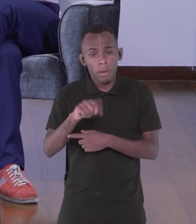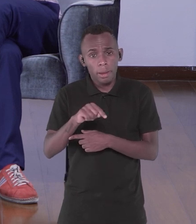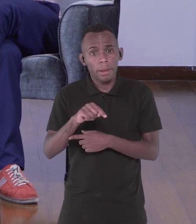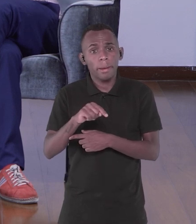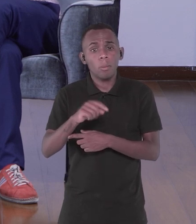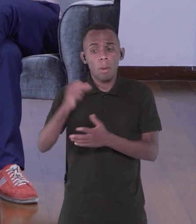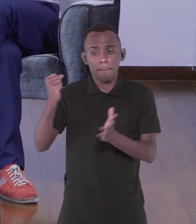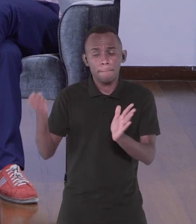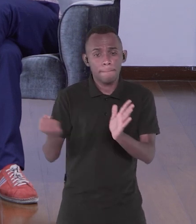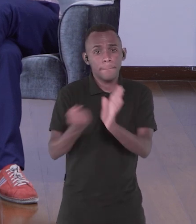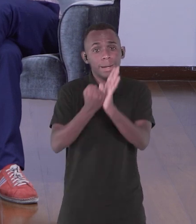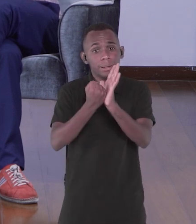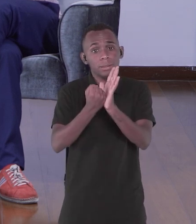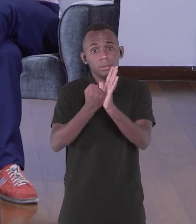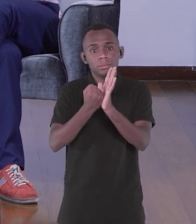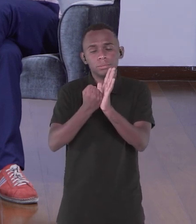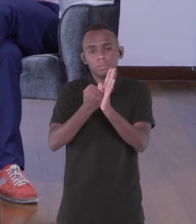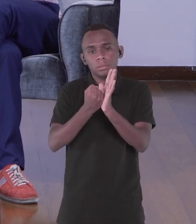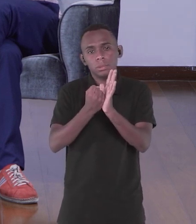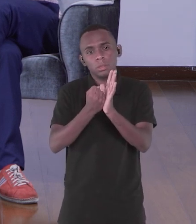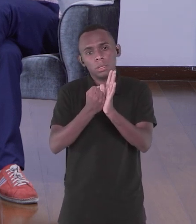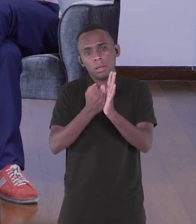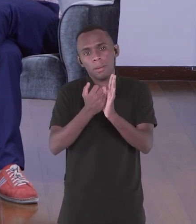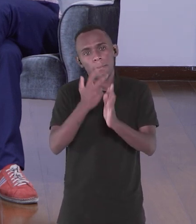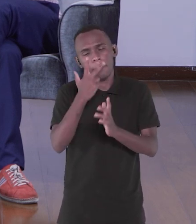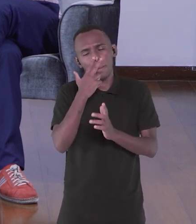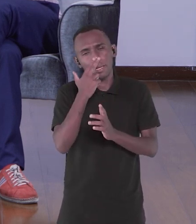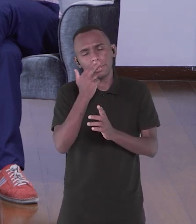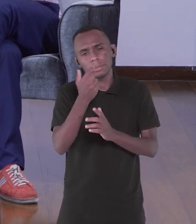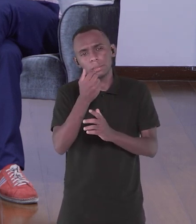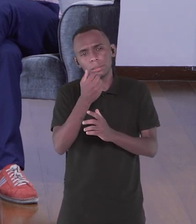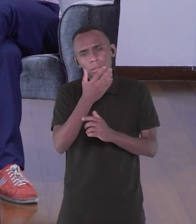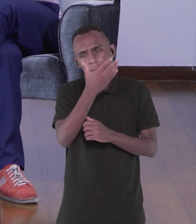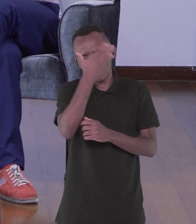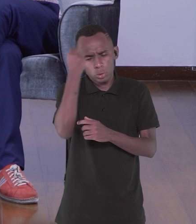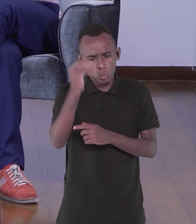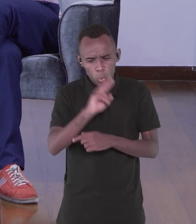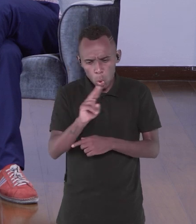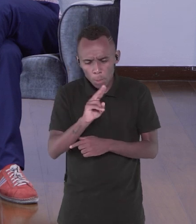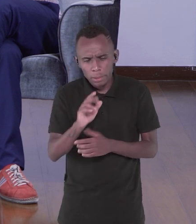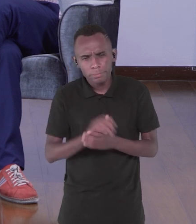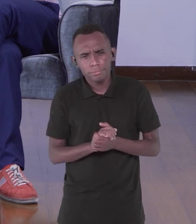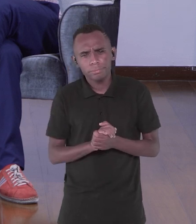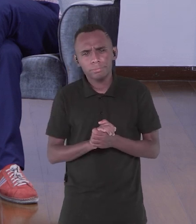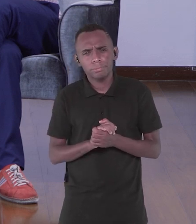é marcado, é como... Esqueci o nome